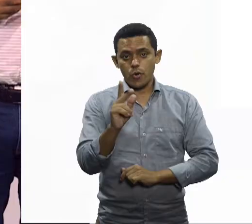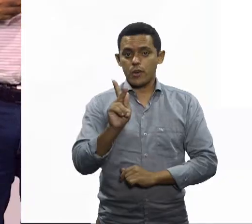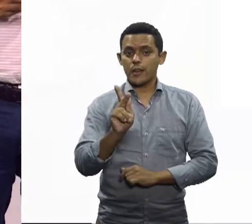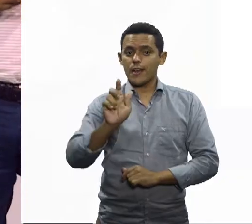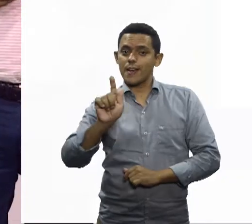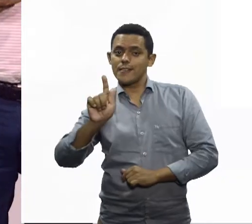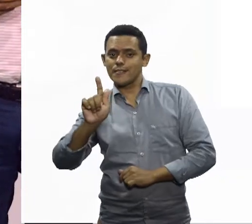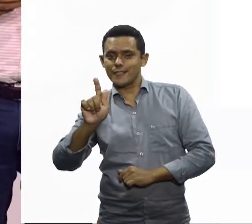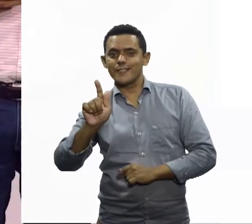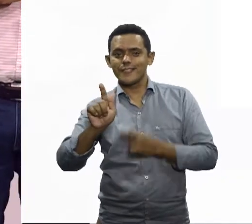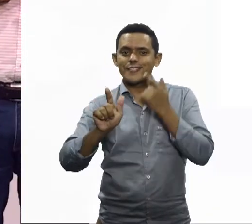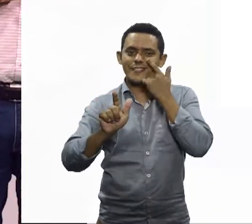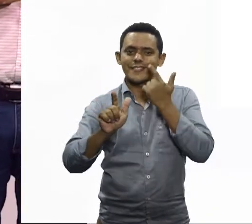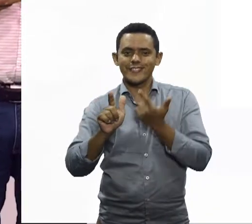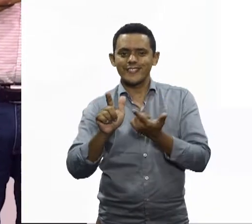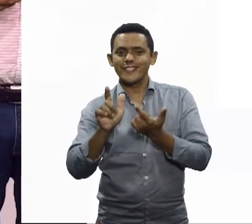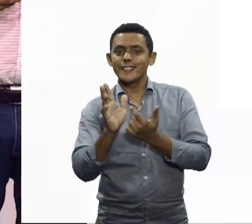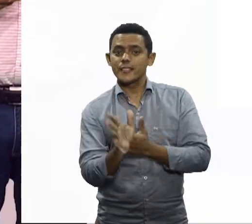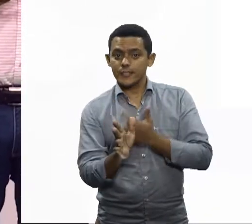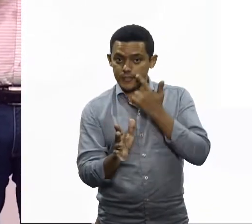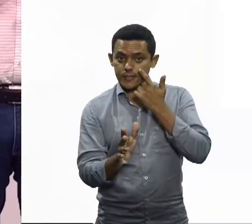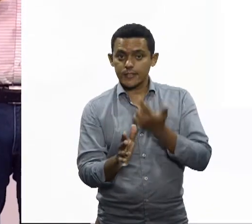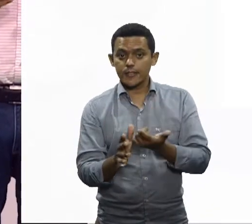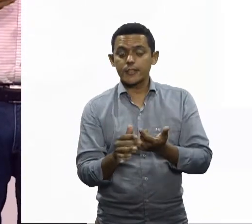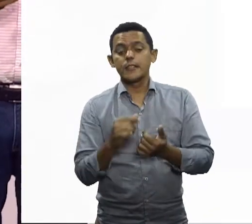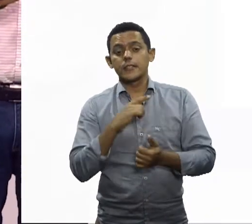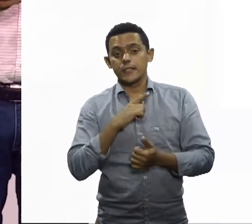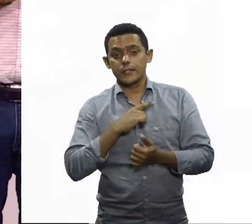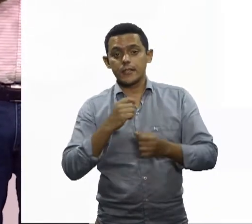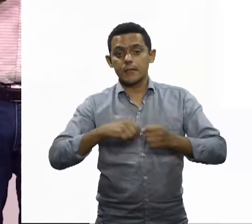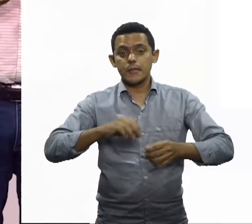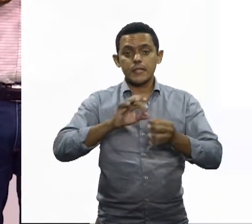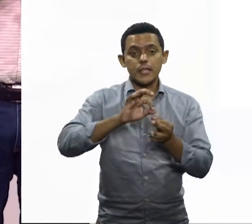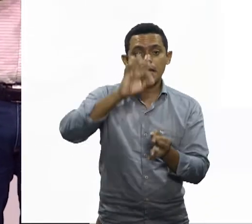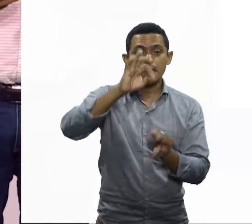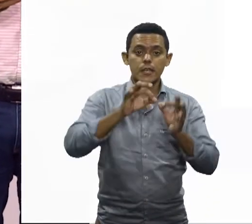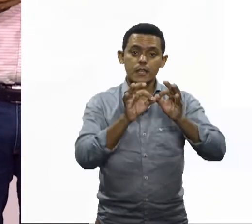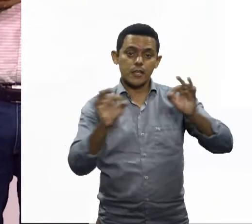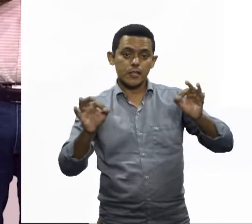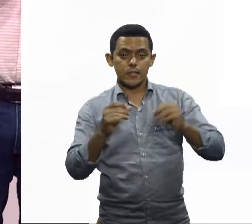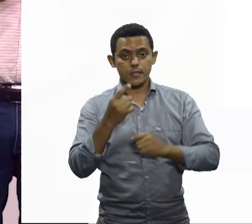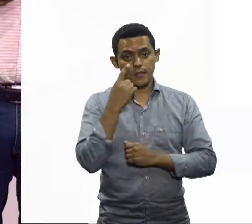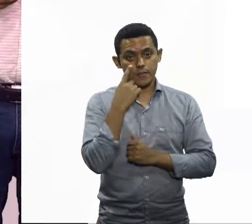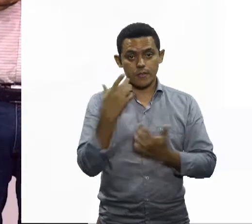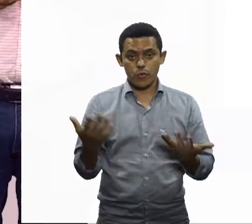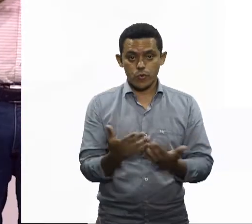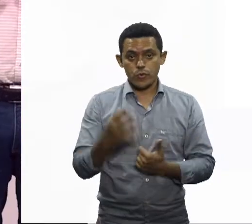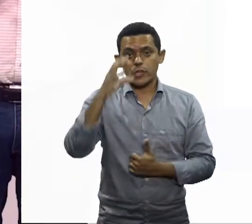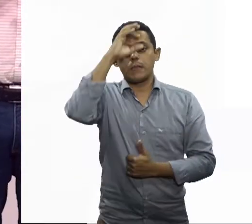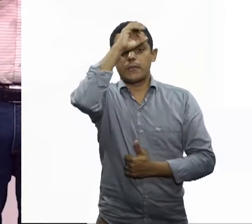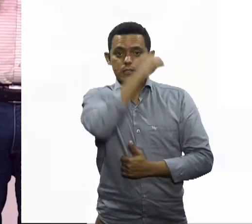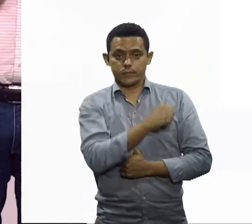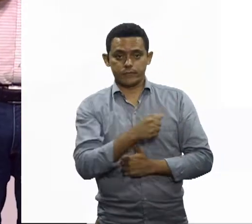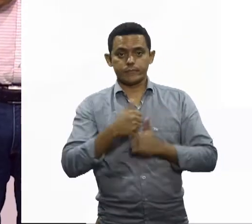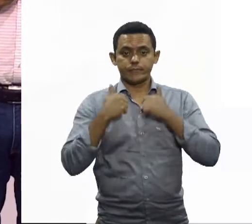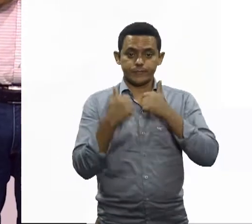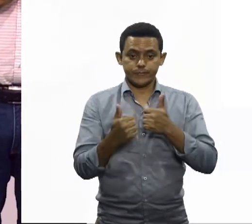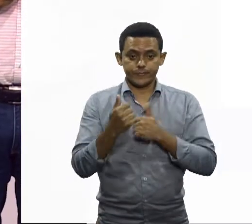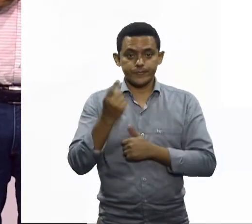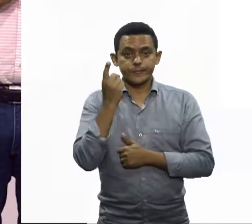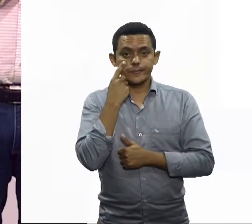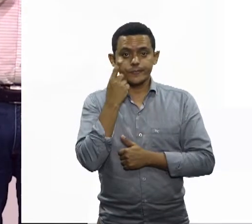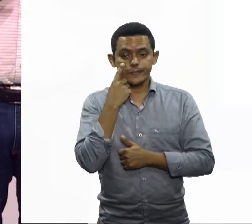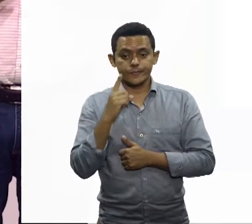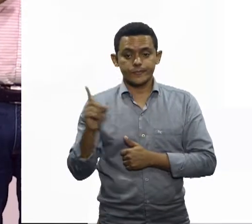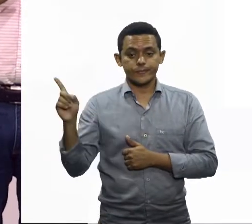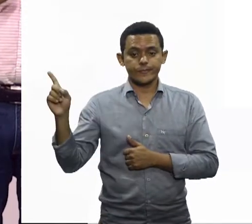para isso é preciso de alguma medida que nós iremos agora utilizar. Então, observando as figuras que eu estou apresentando para